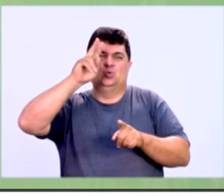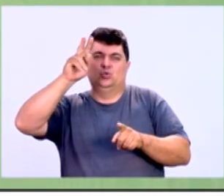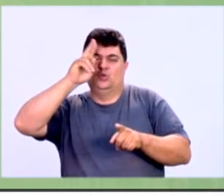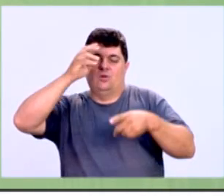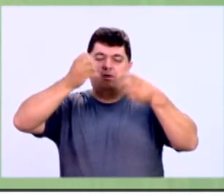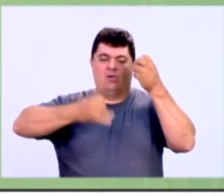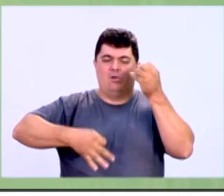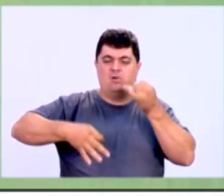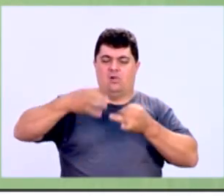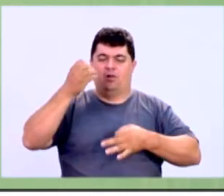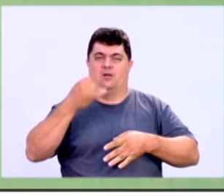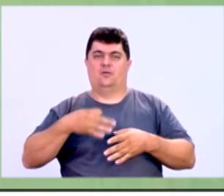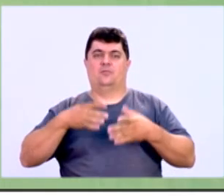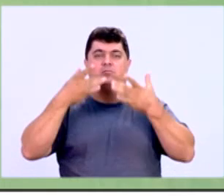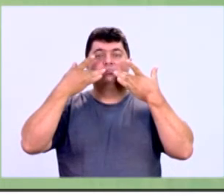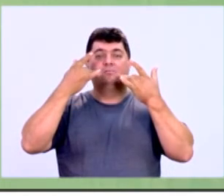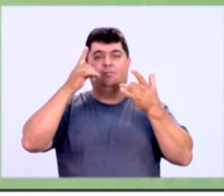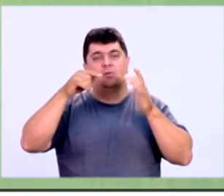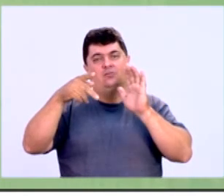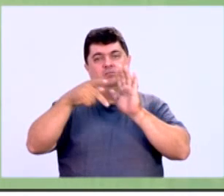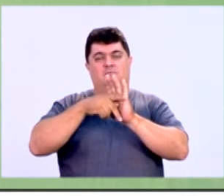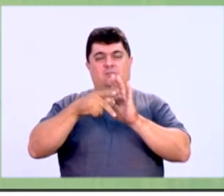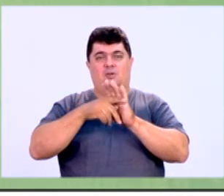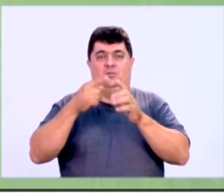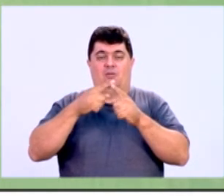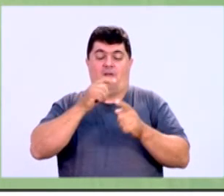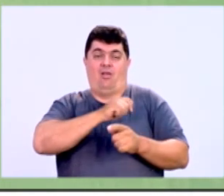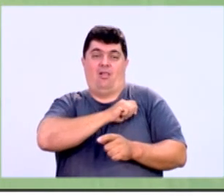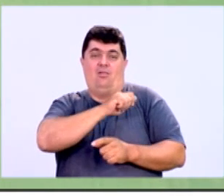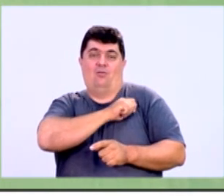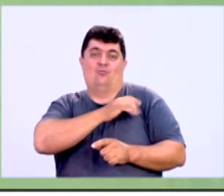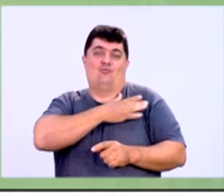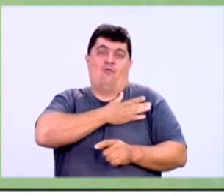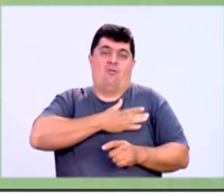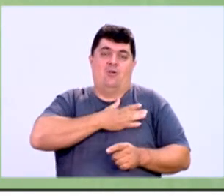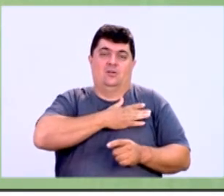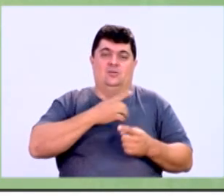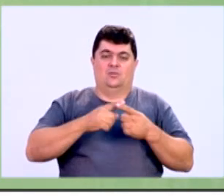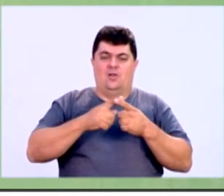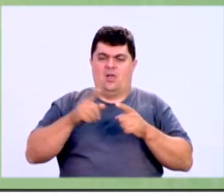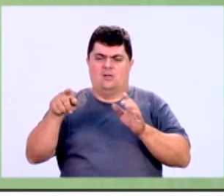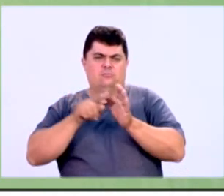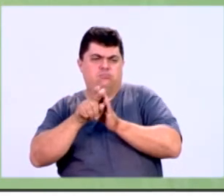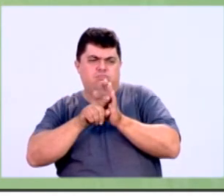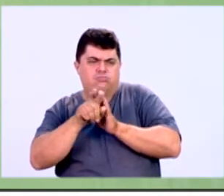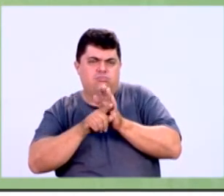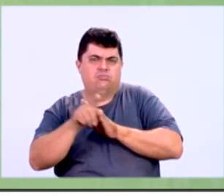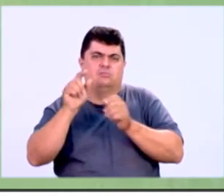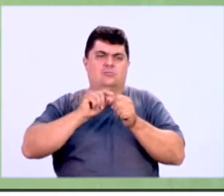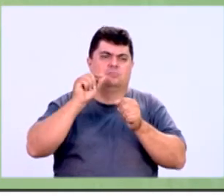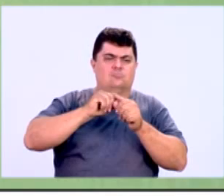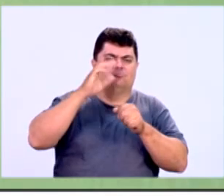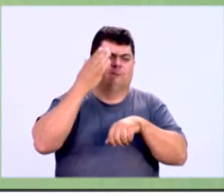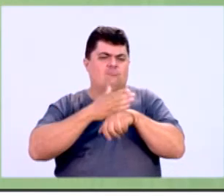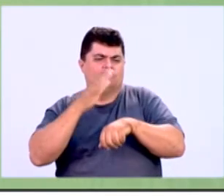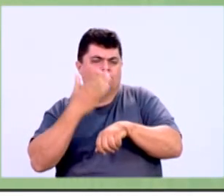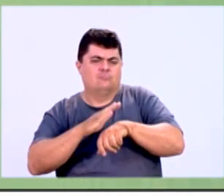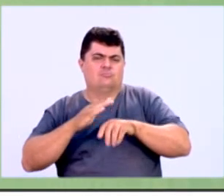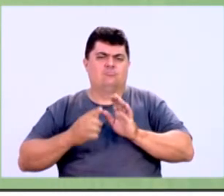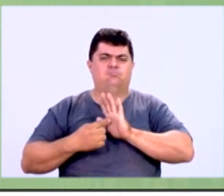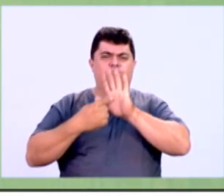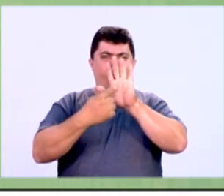Então, aí você torna, de qualquer forma, a sua aula atrativa, porque são eles mesmos que pesquisaram para realizar aquele